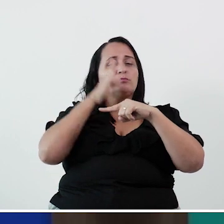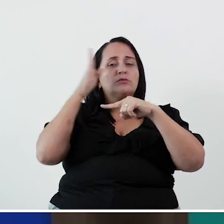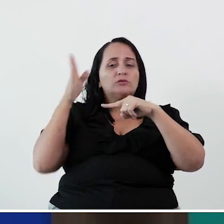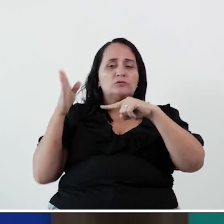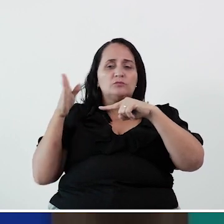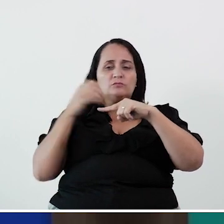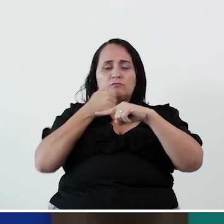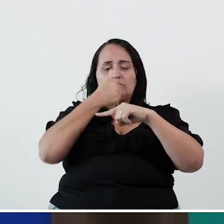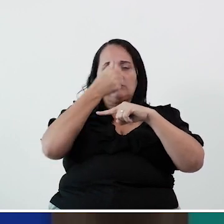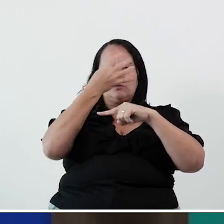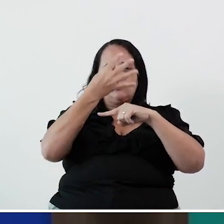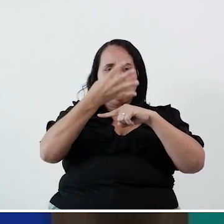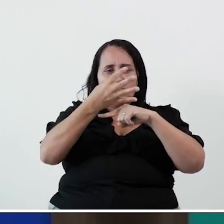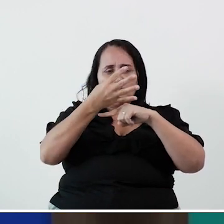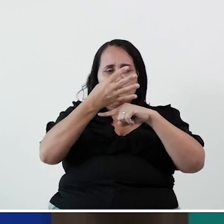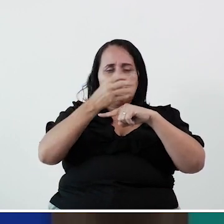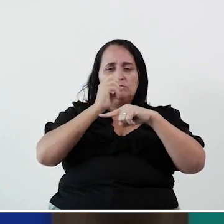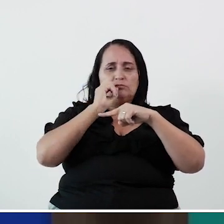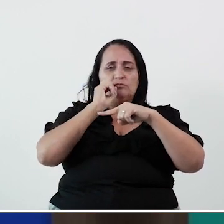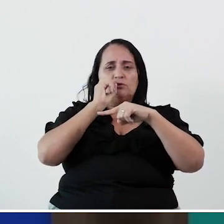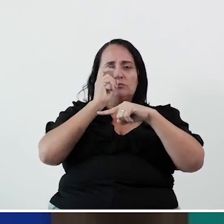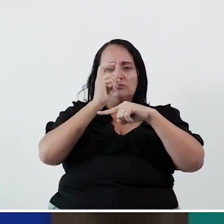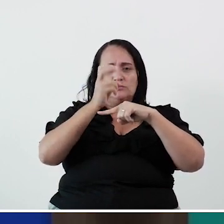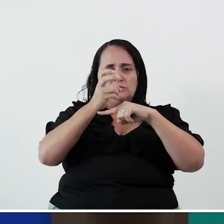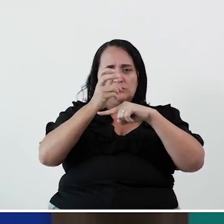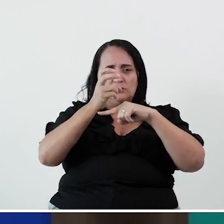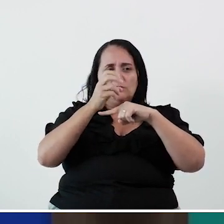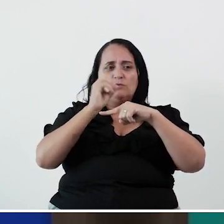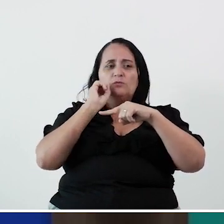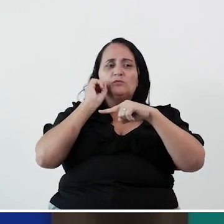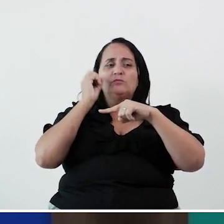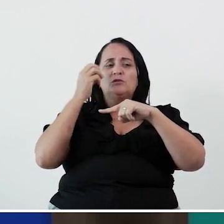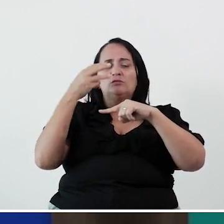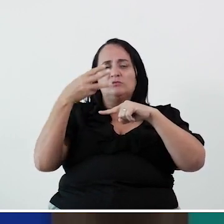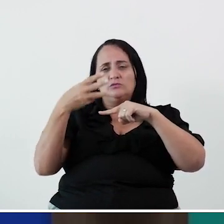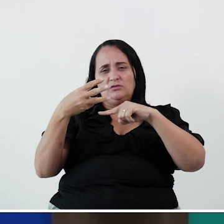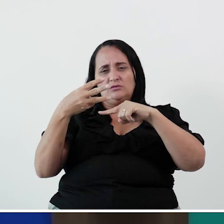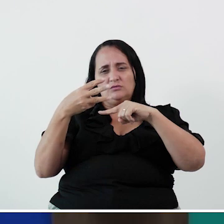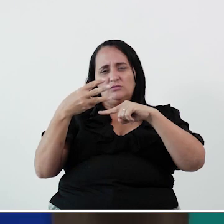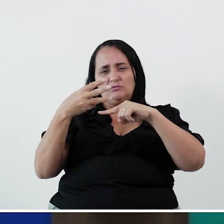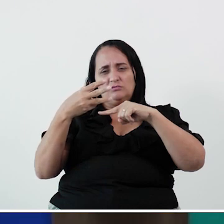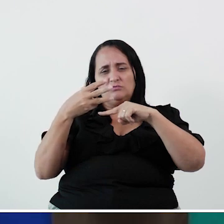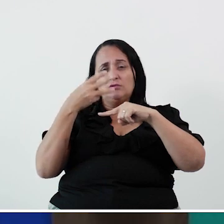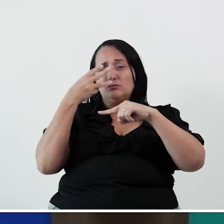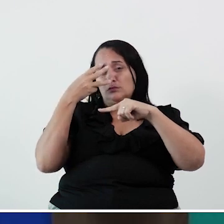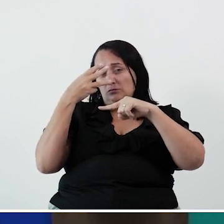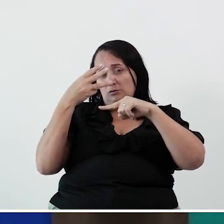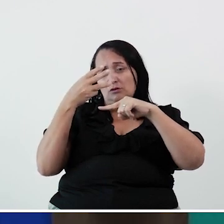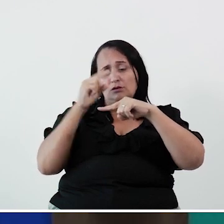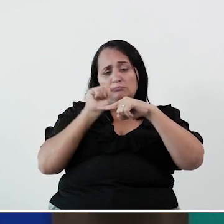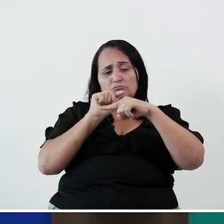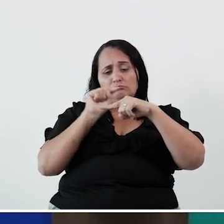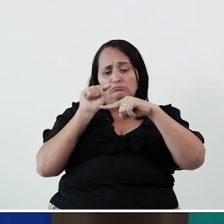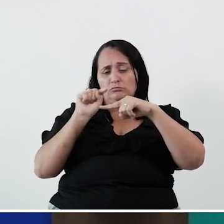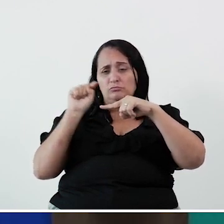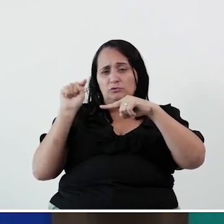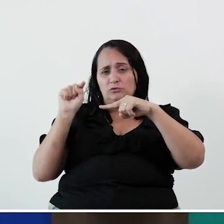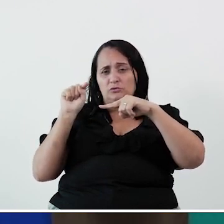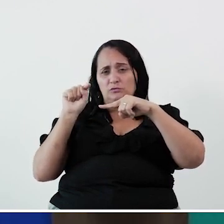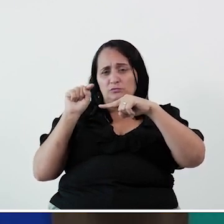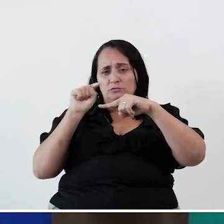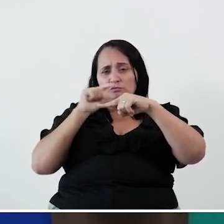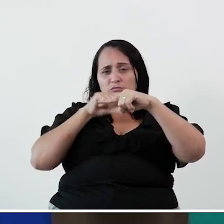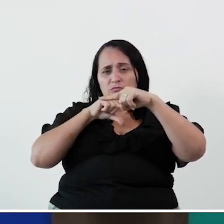número 4, eu tenho o número 5 e tenho o número 3, eu tenho 3 algarismos. Então, aqui